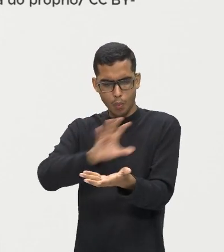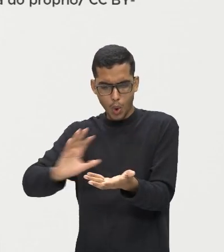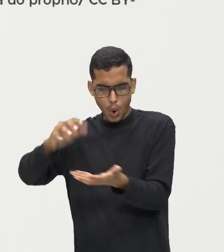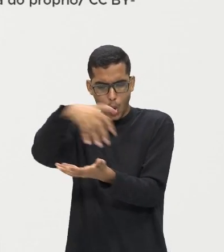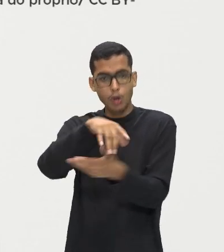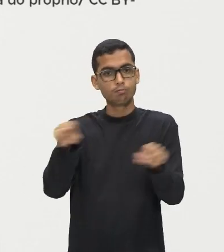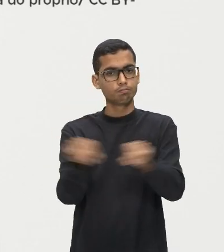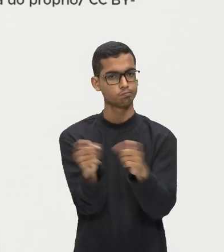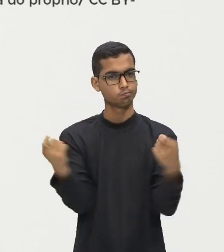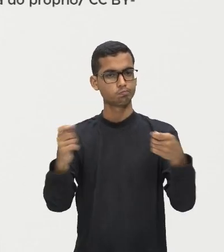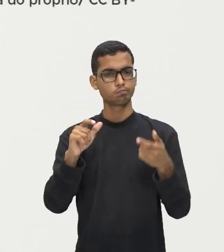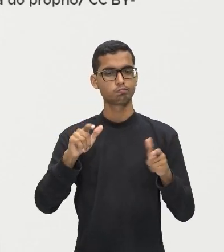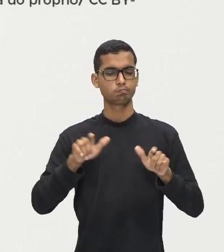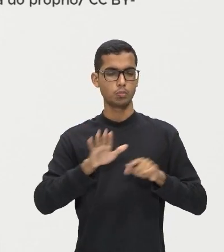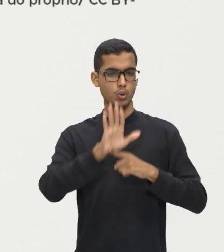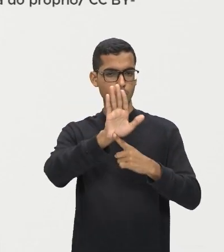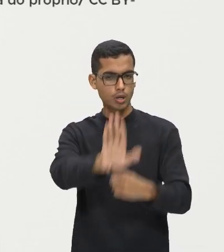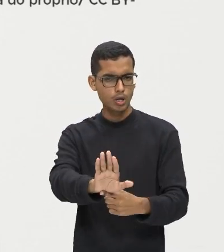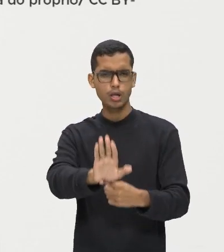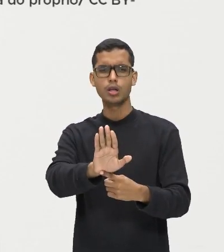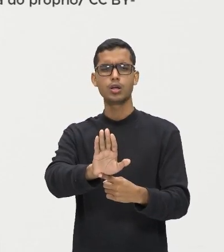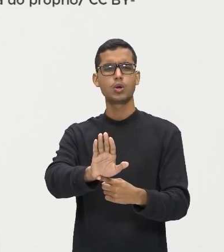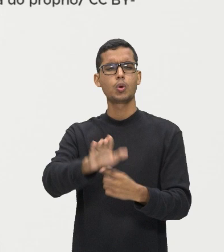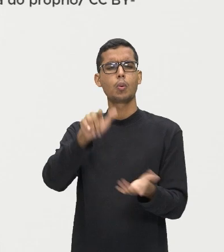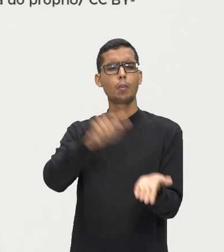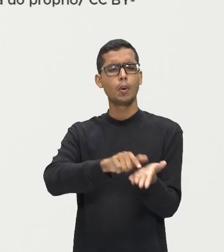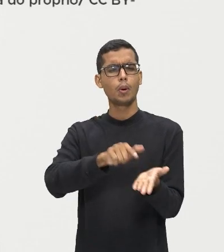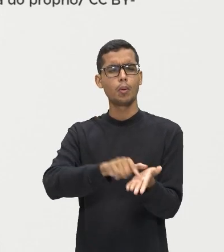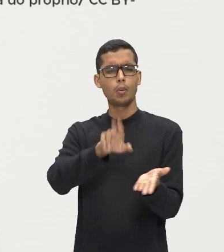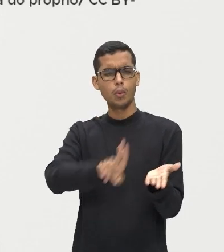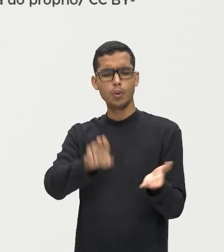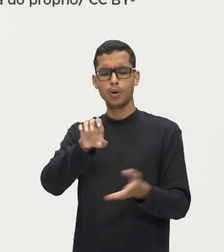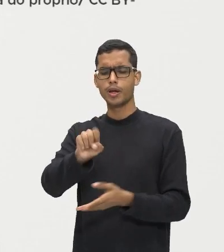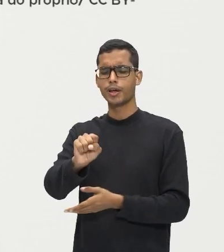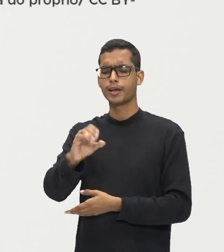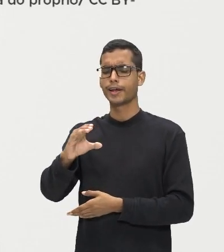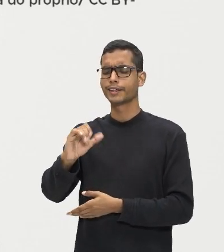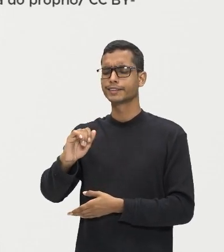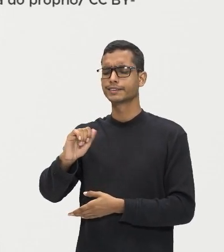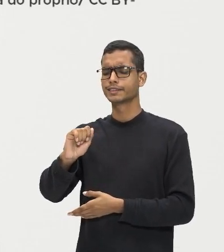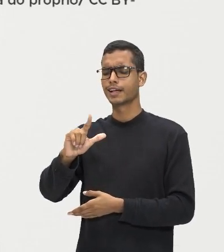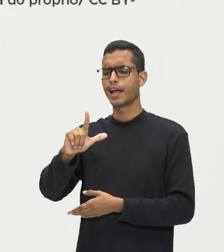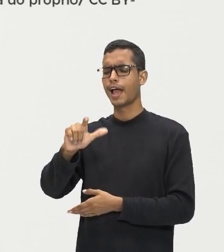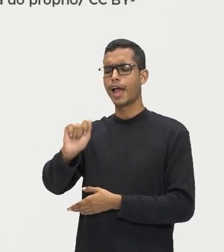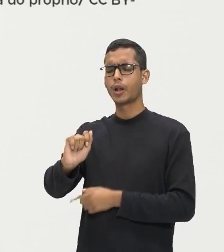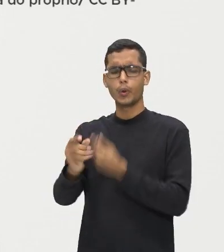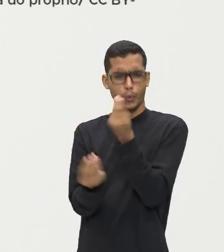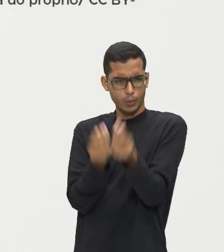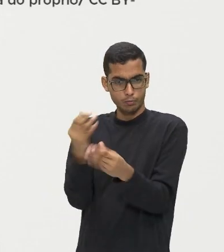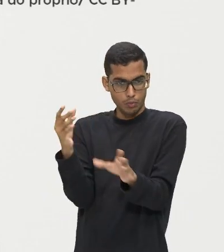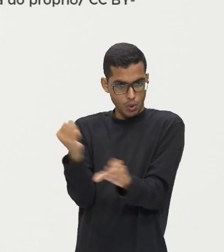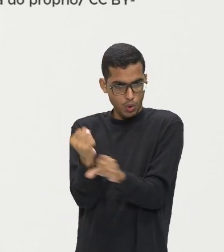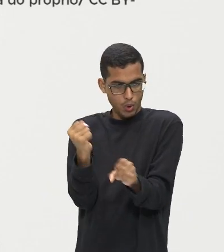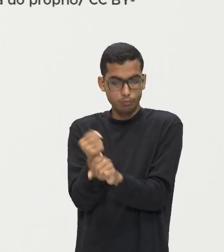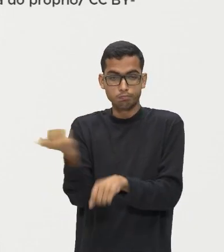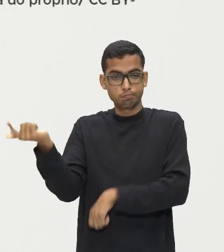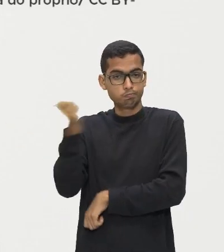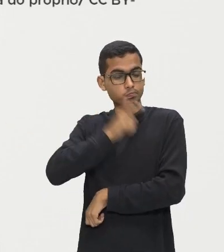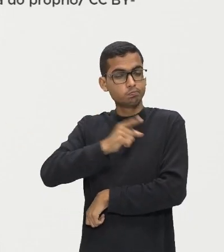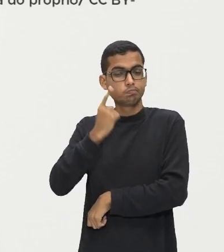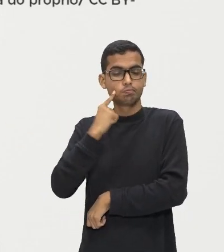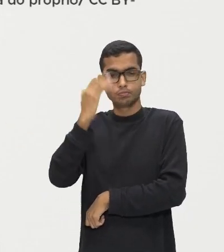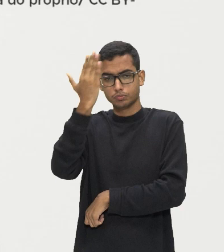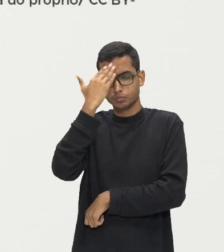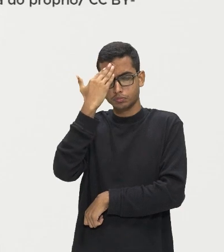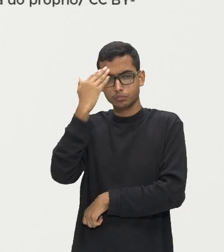de uma escala. Então, o que é a escala? Ela que vai ser o meio, é um cálculo que consegue se fazer para que faça